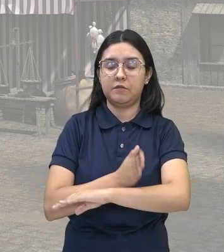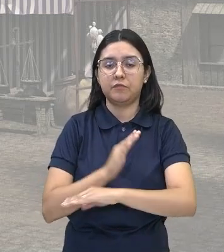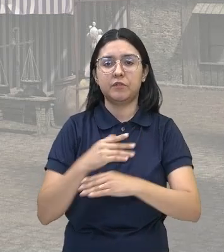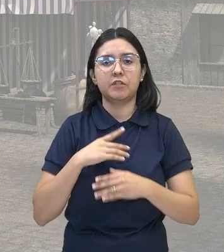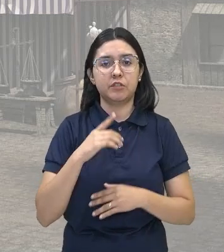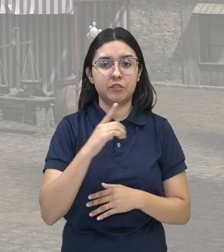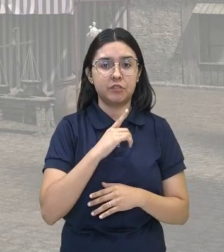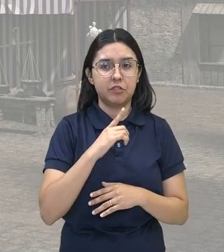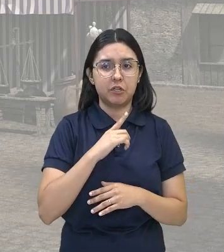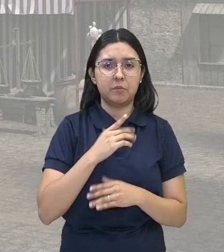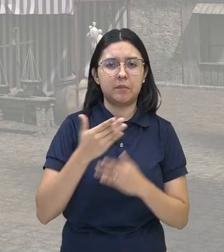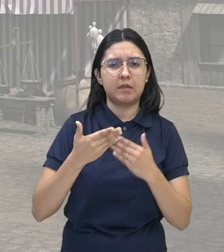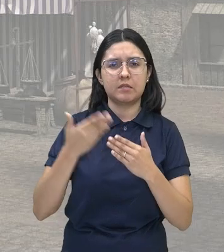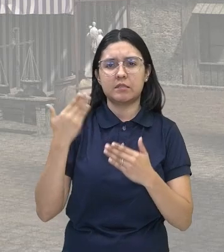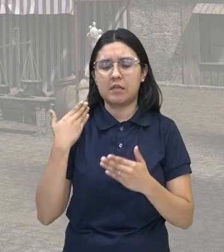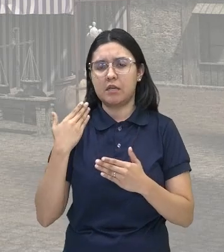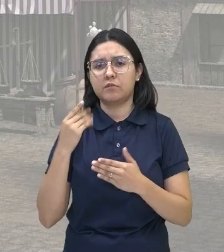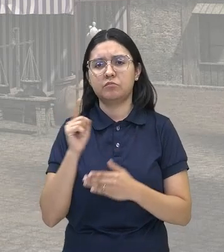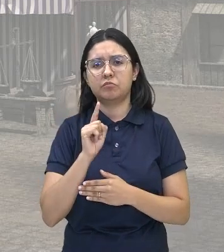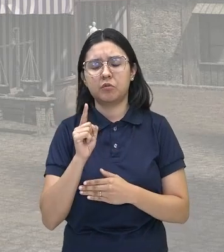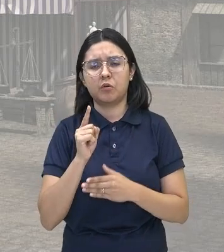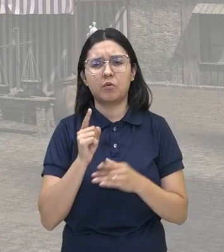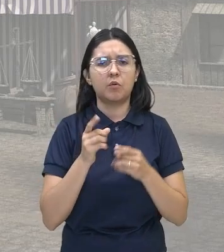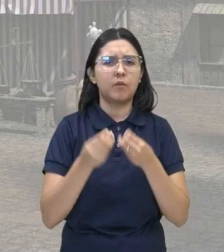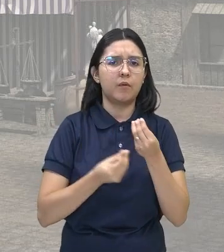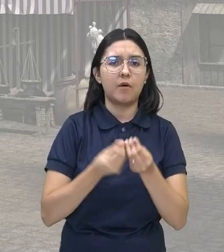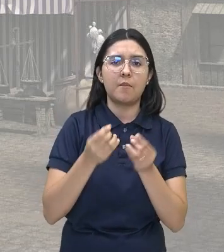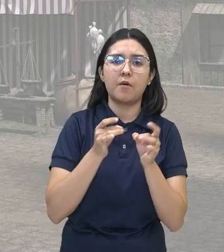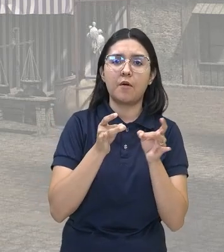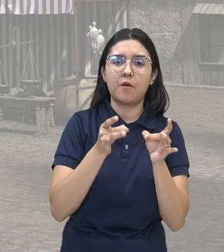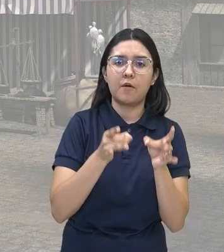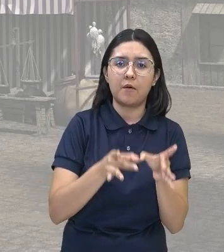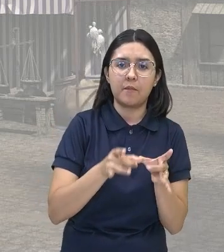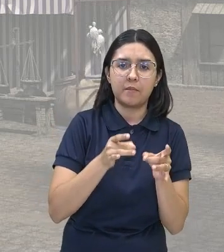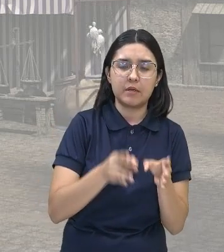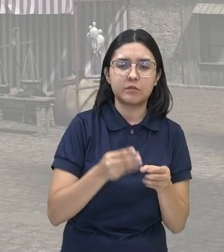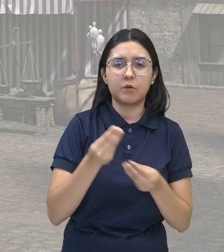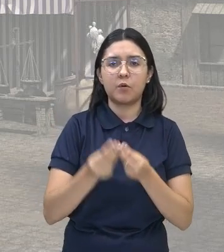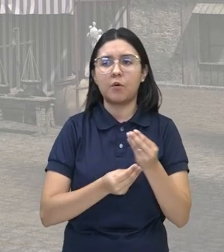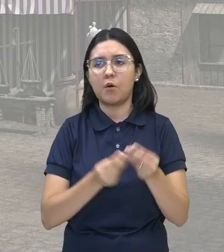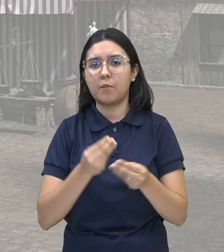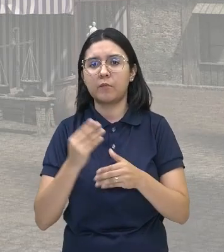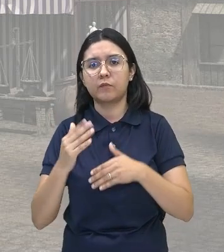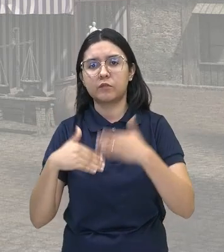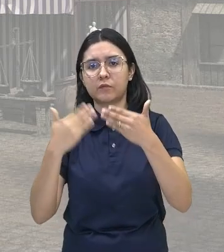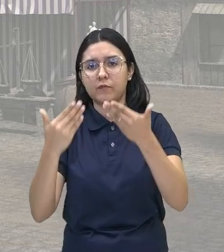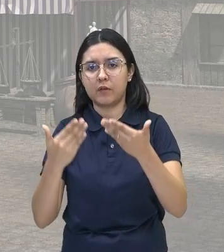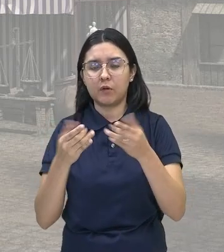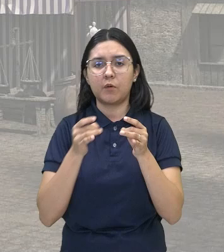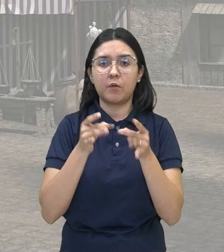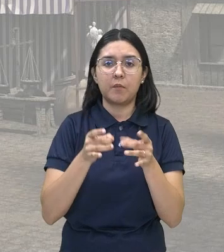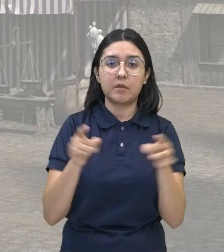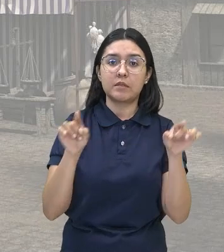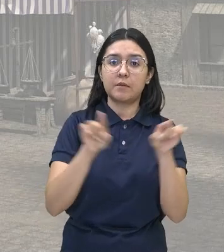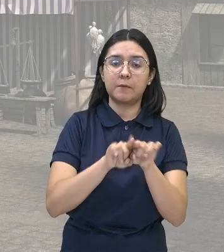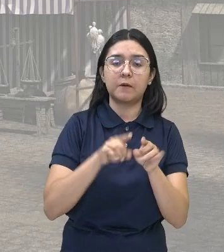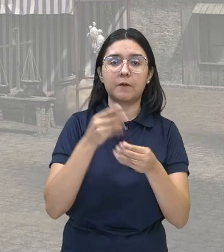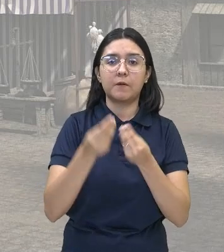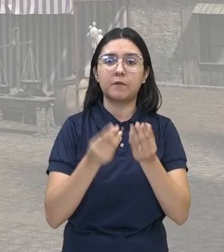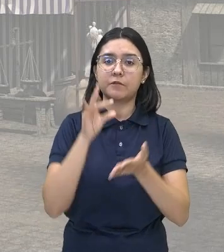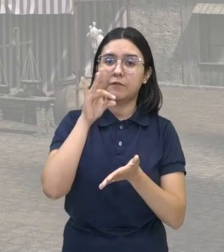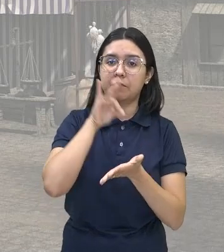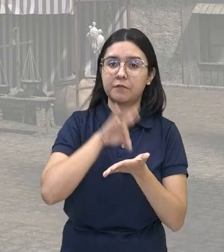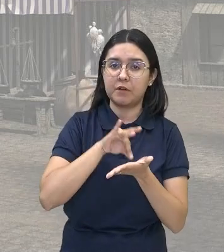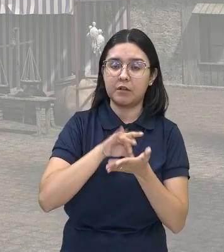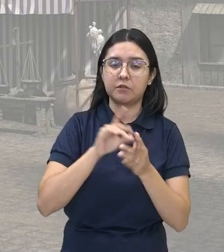professor? Não existiam? O comércio? Como era o comércio? Como foi reaquecido o comércio? E como, de fato, surgiria o que viria a